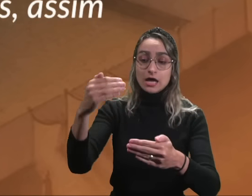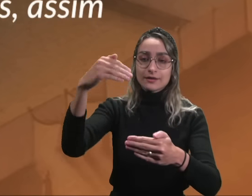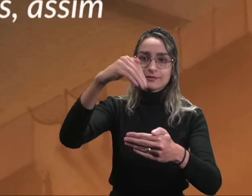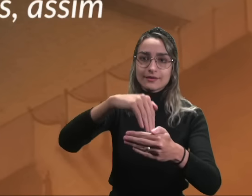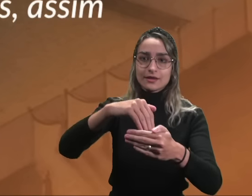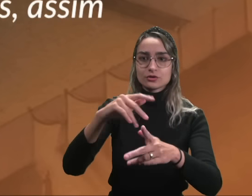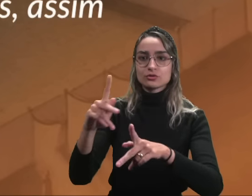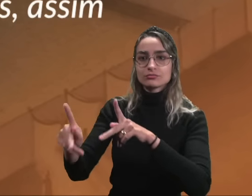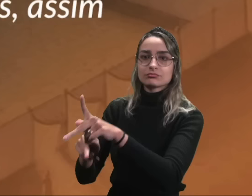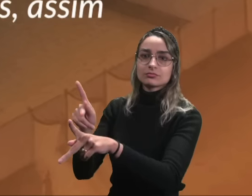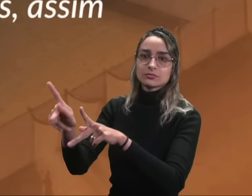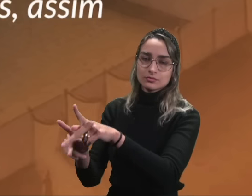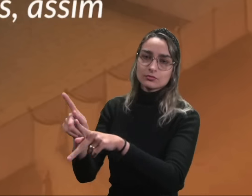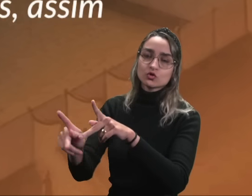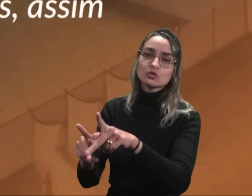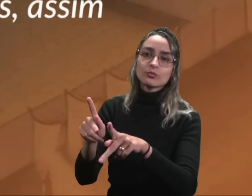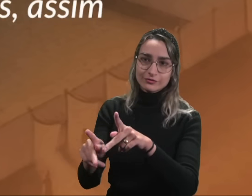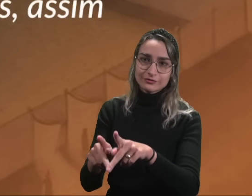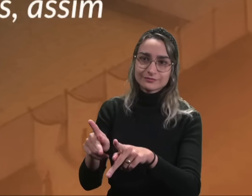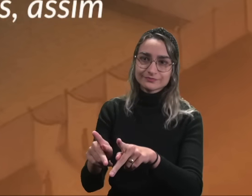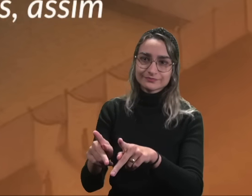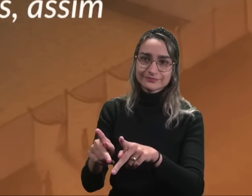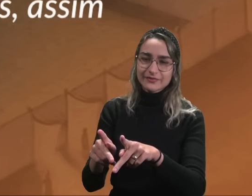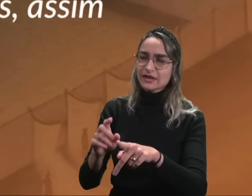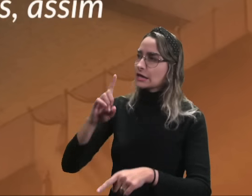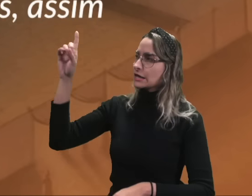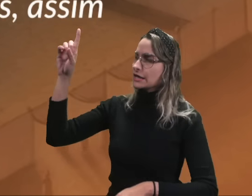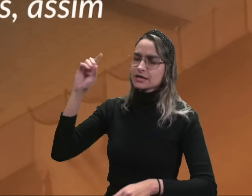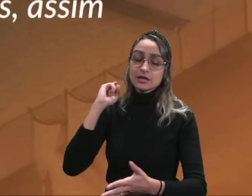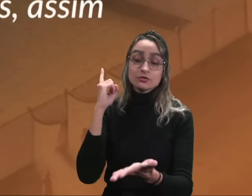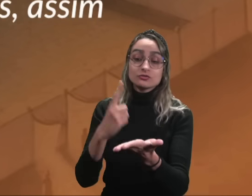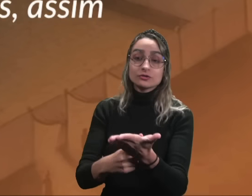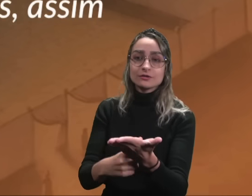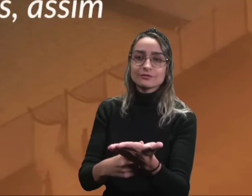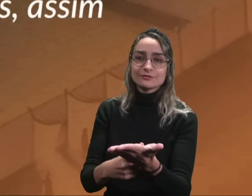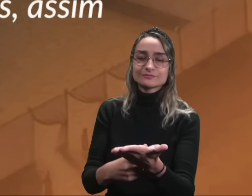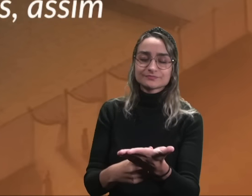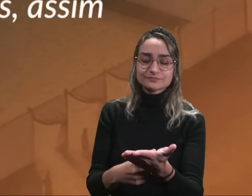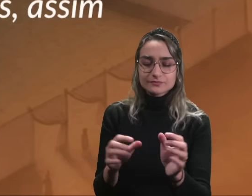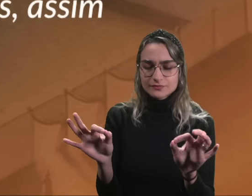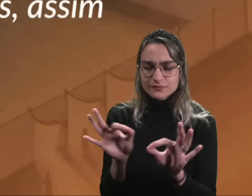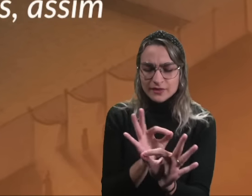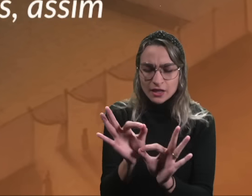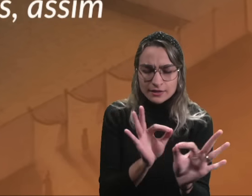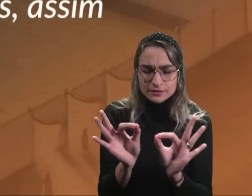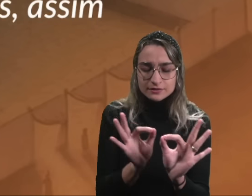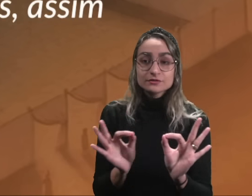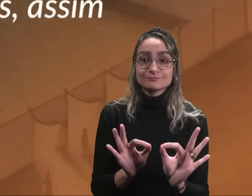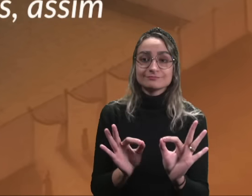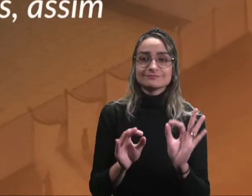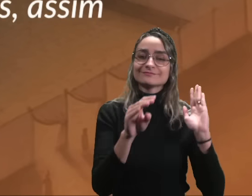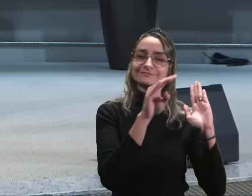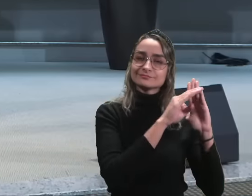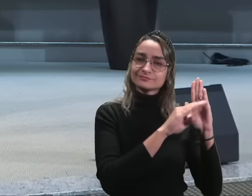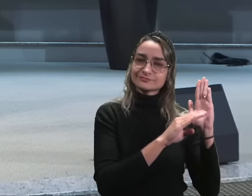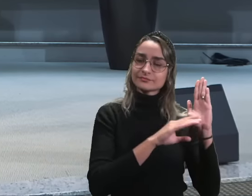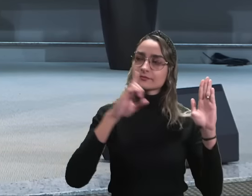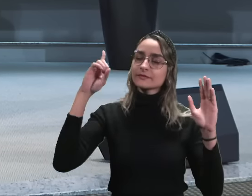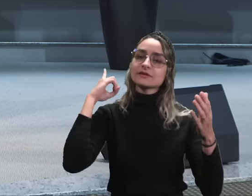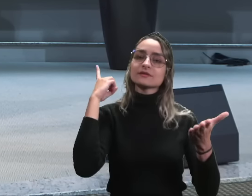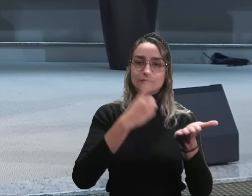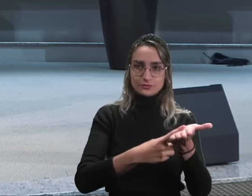Tabernáculo e para modelo de todos os seus móveis assim o fareis pausa olha para mim quando Deus